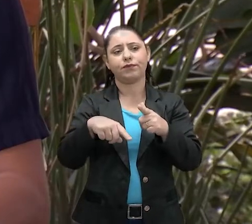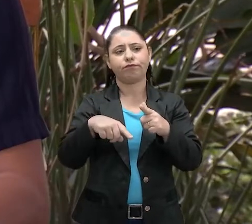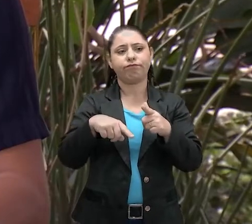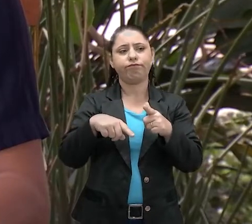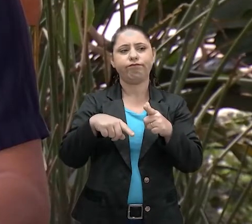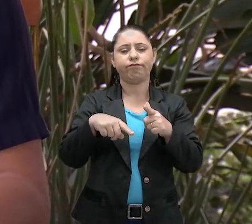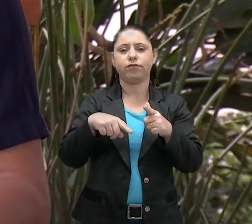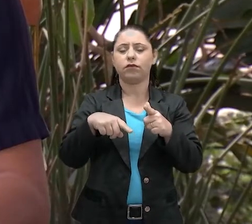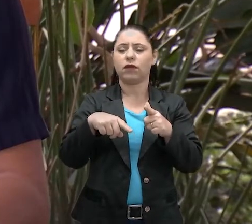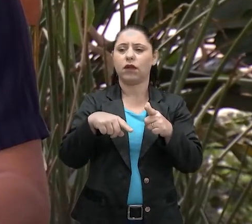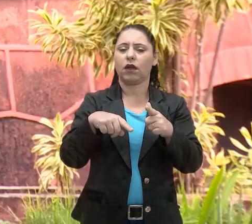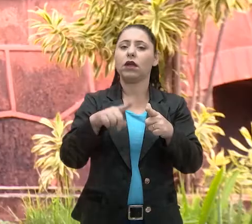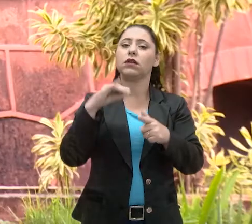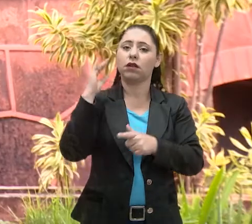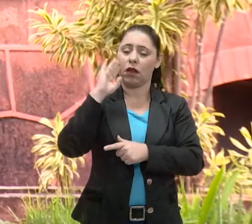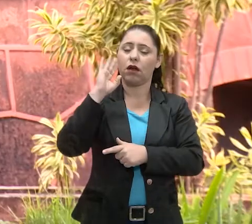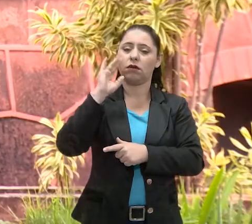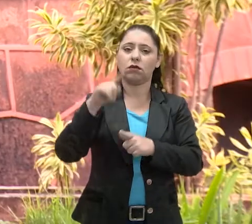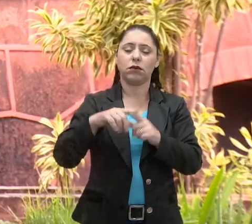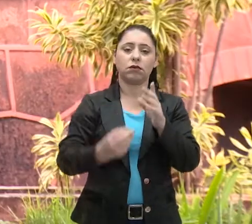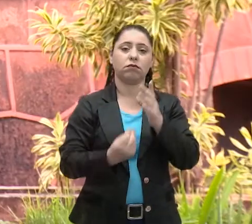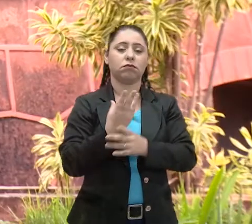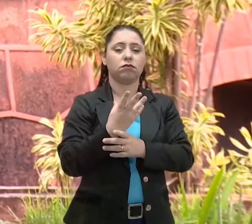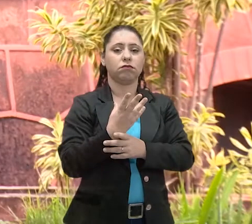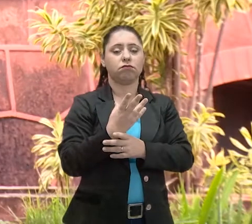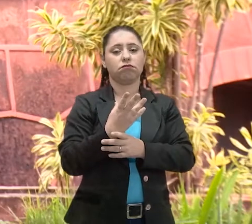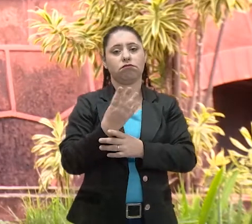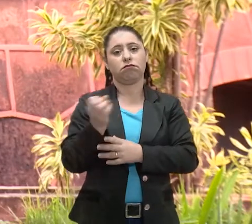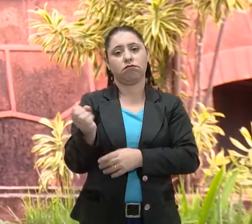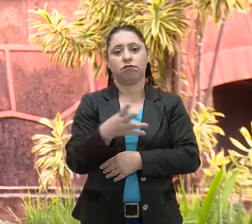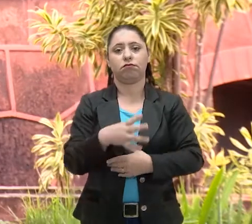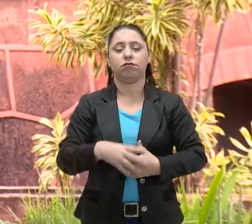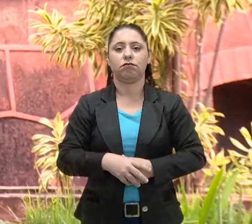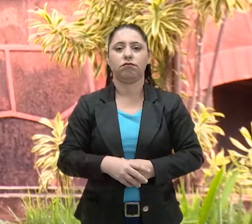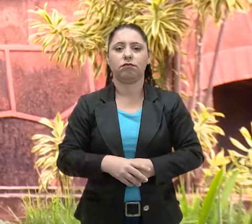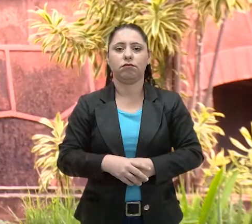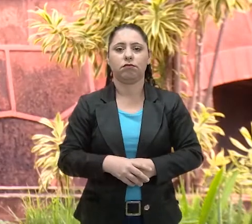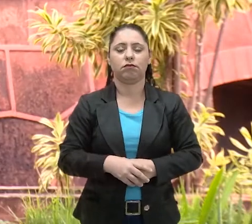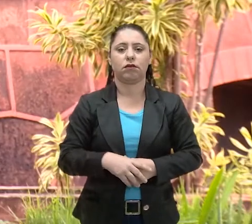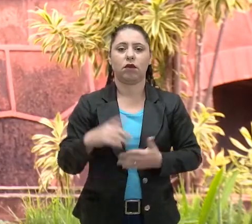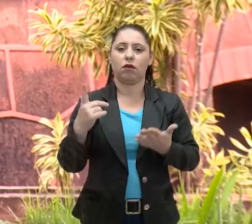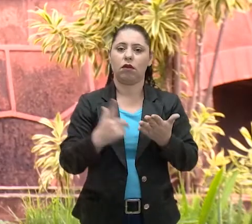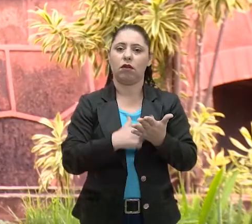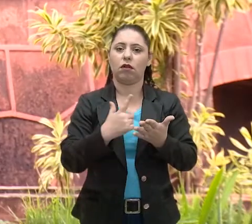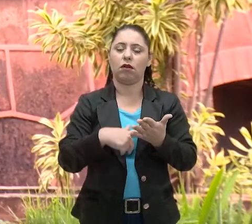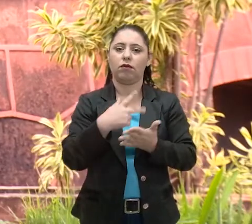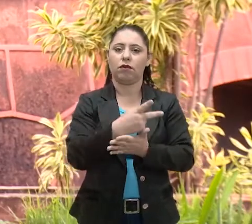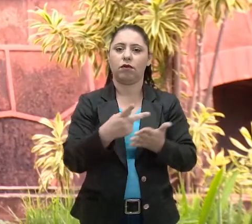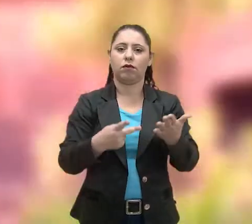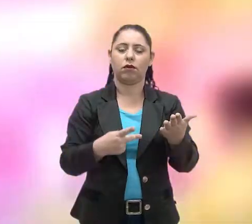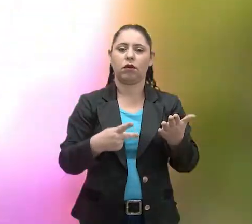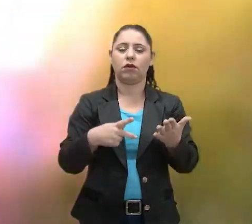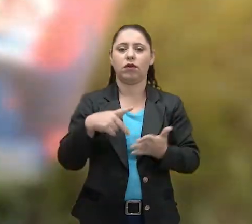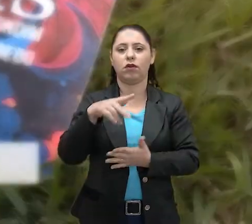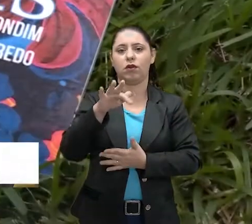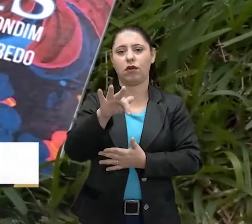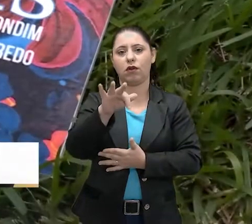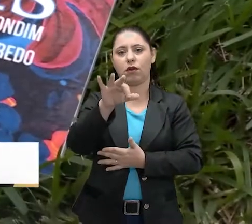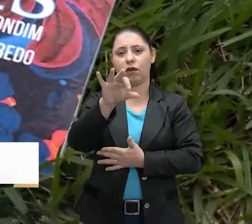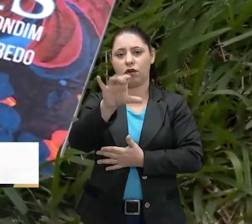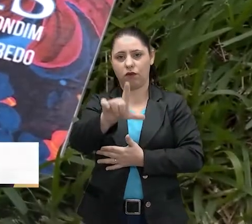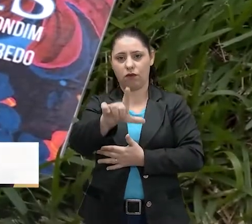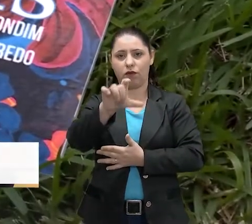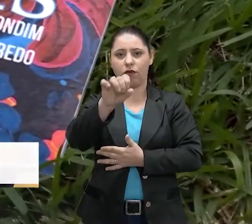uma literatura bastante interessante. E um feito inédito, né? Bastante bacana isso. O livro de poesias Floresias, que